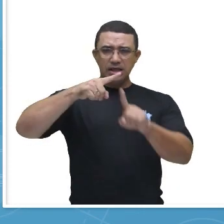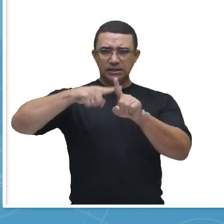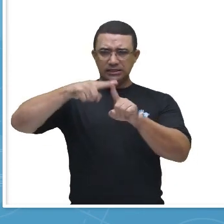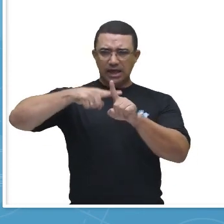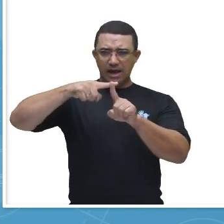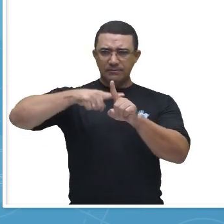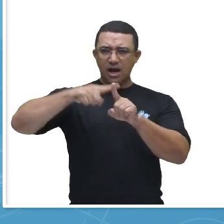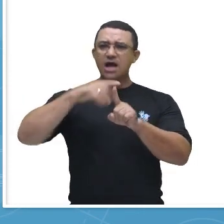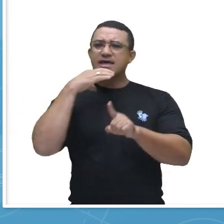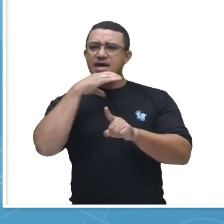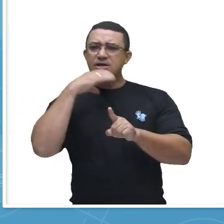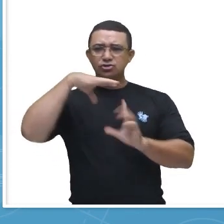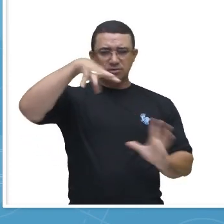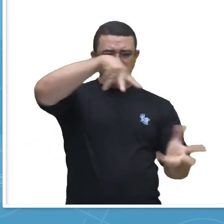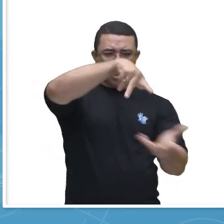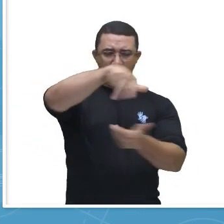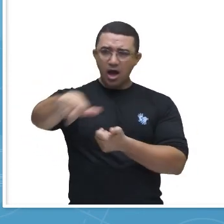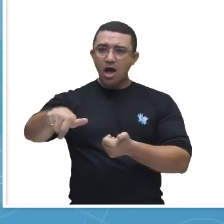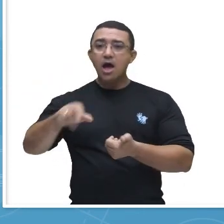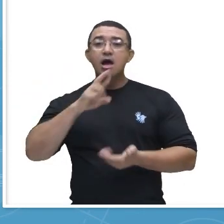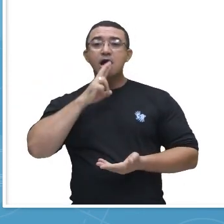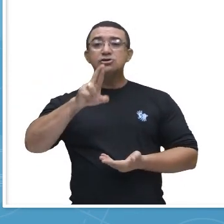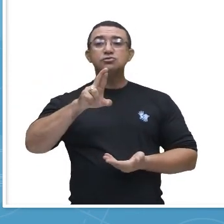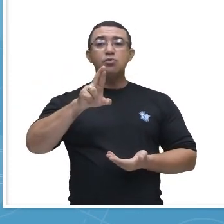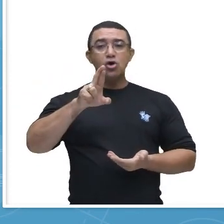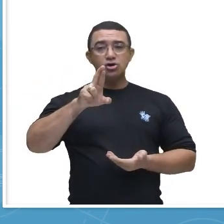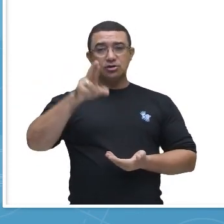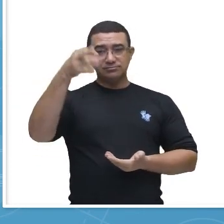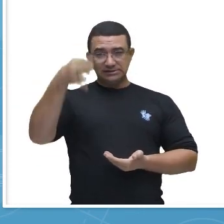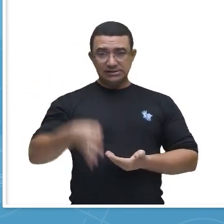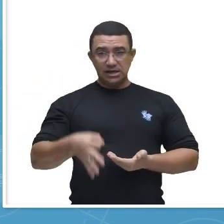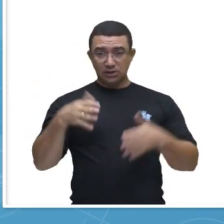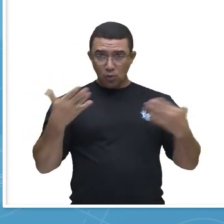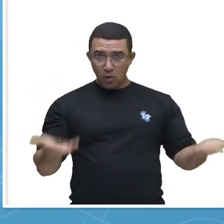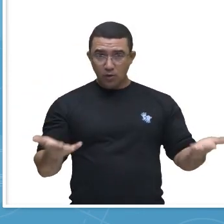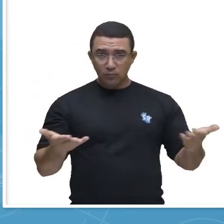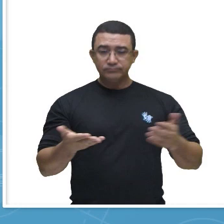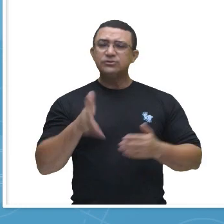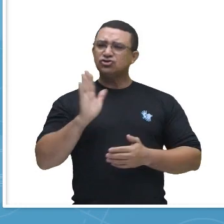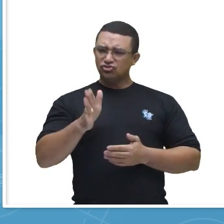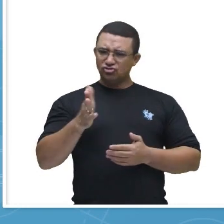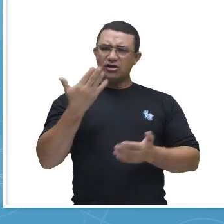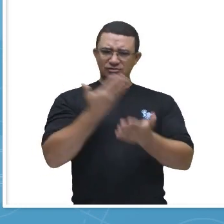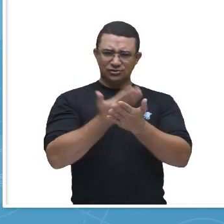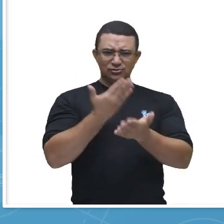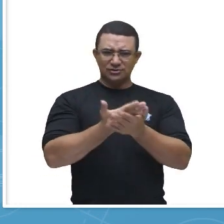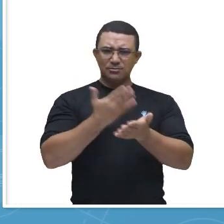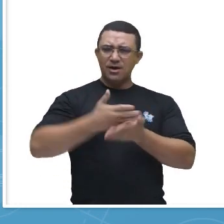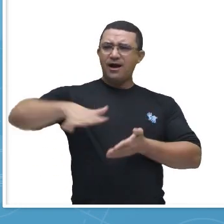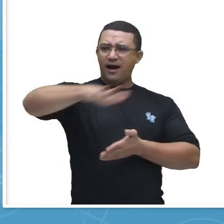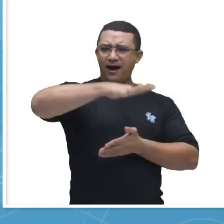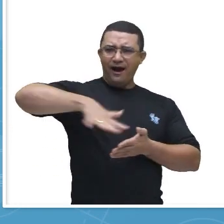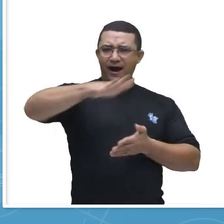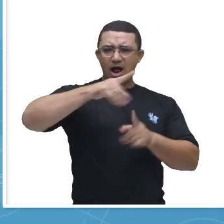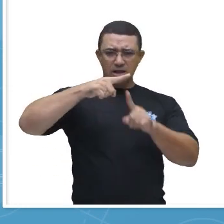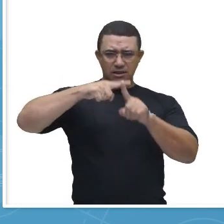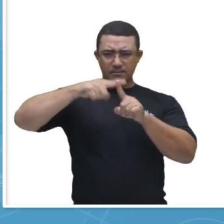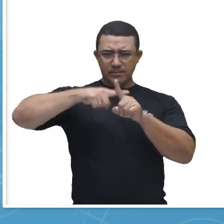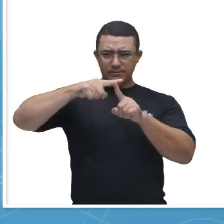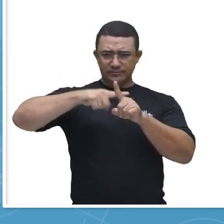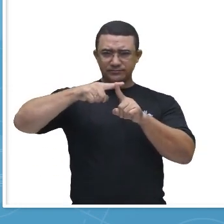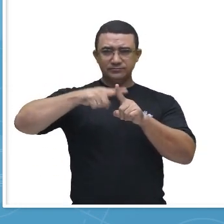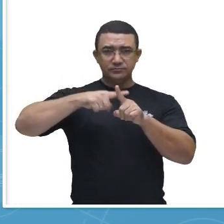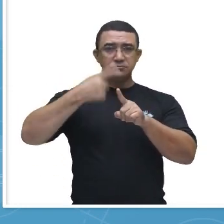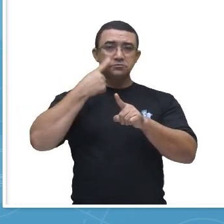Terra. Responda a alternativa correta, né? A gente estudou sobre as zonas térmicas da Terra. A gente viu lá sobre a zona temperada, a